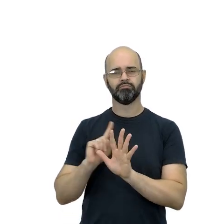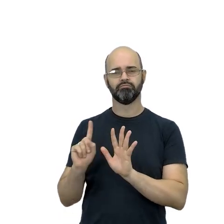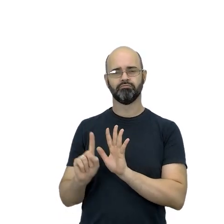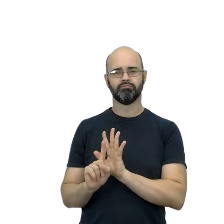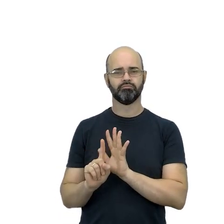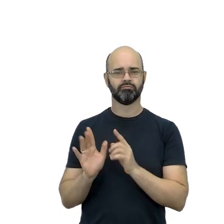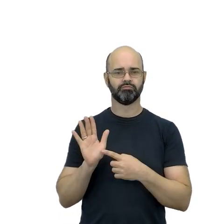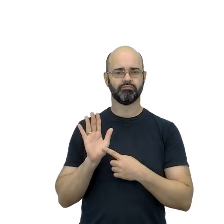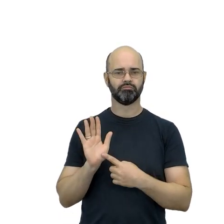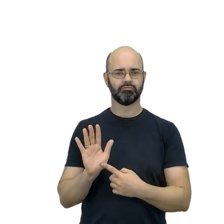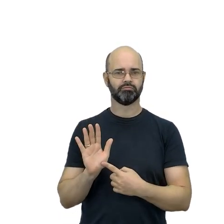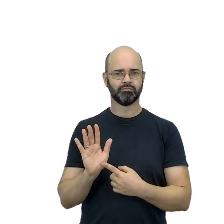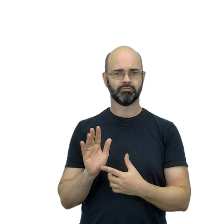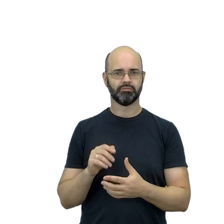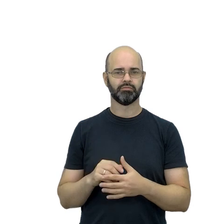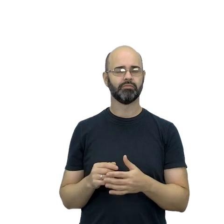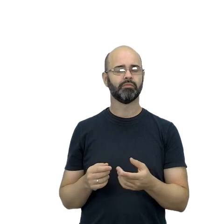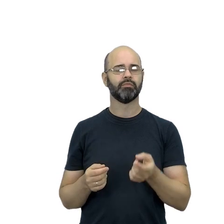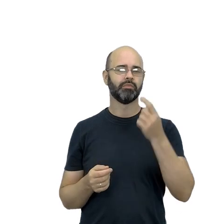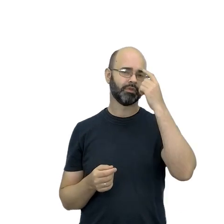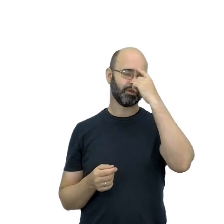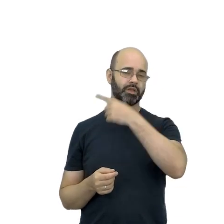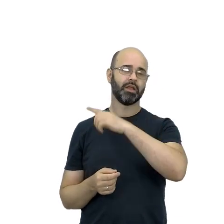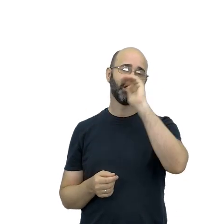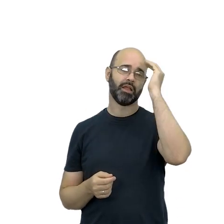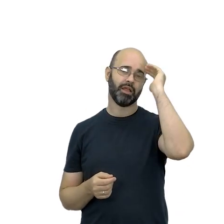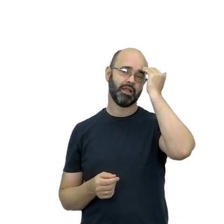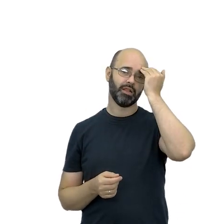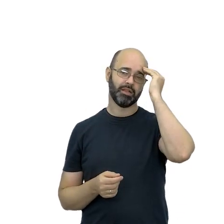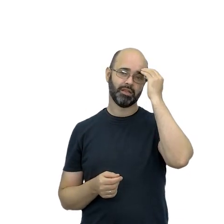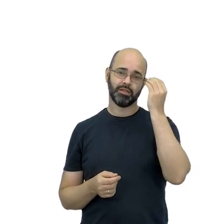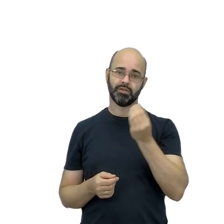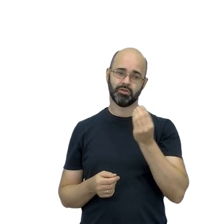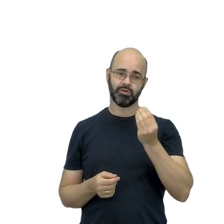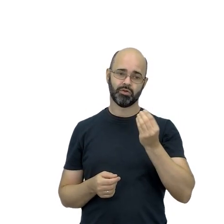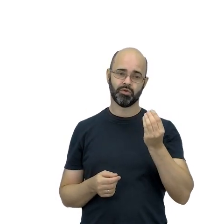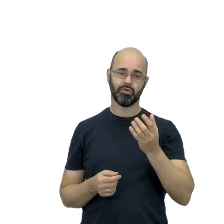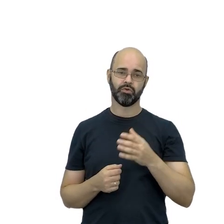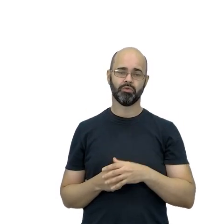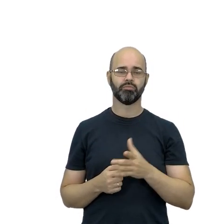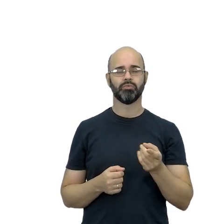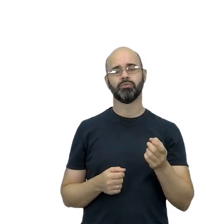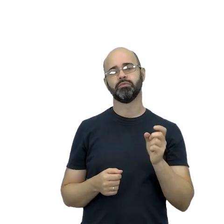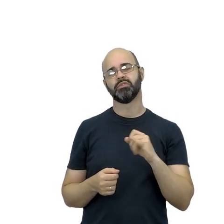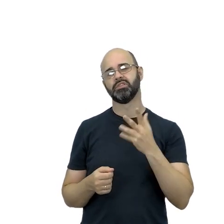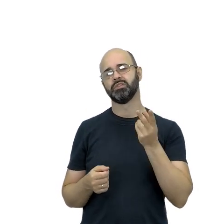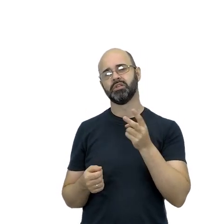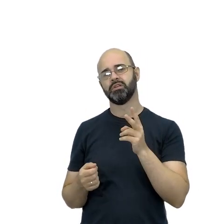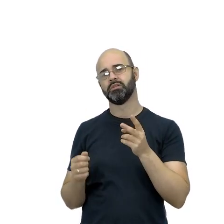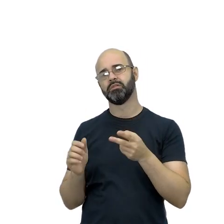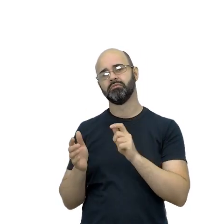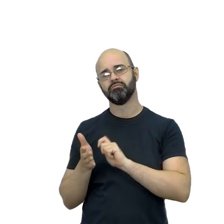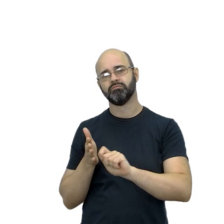em relação a como compreender elementos linguísticos, sejam eles verbais, não